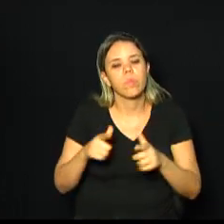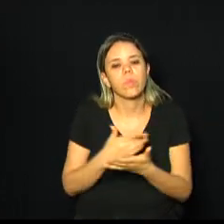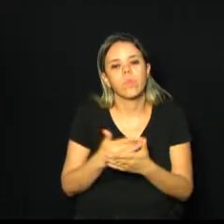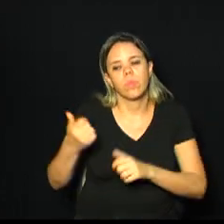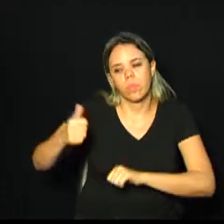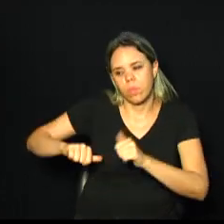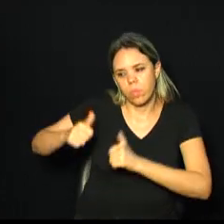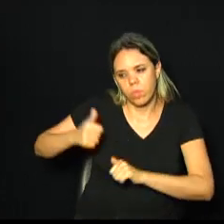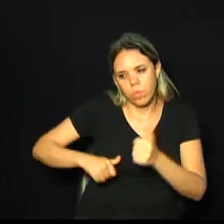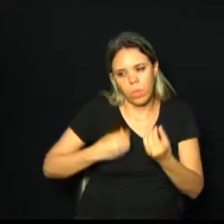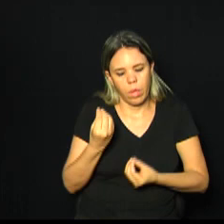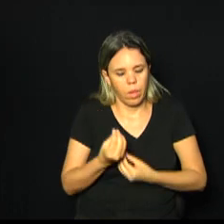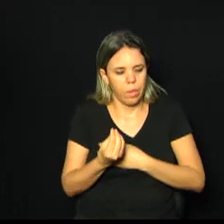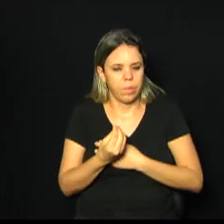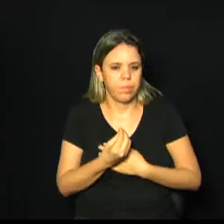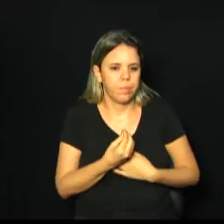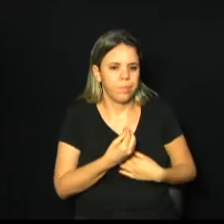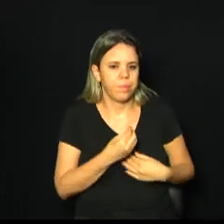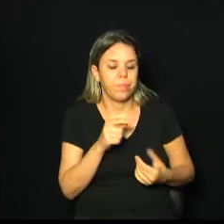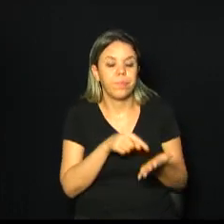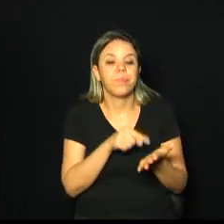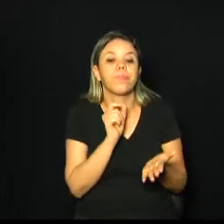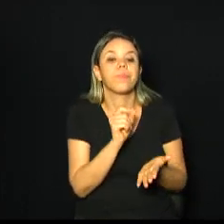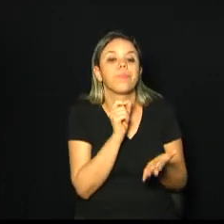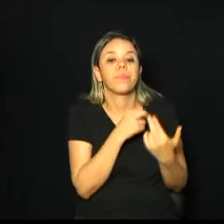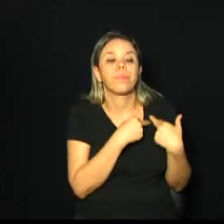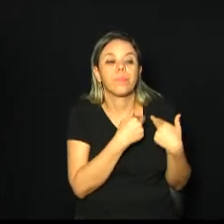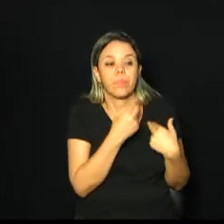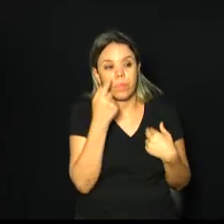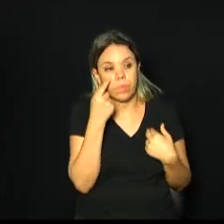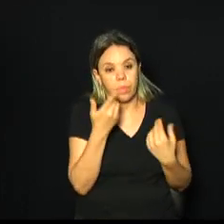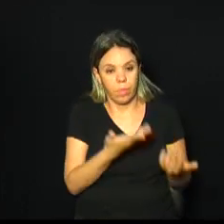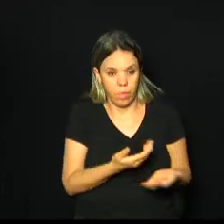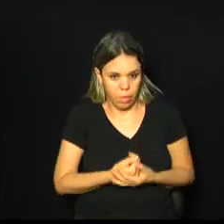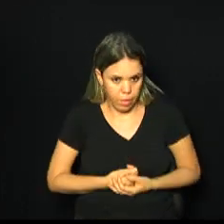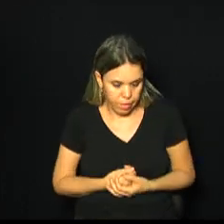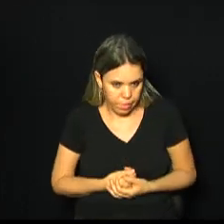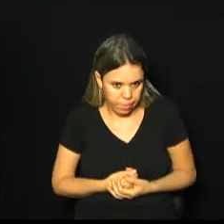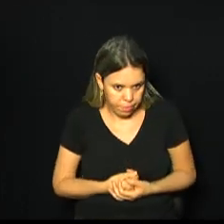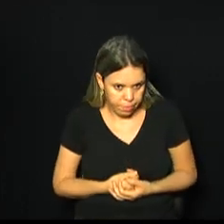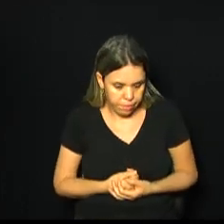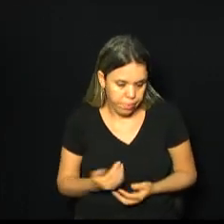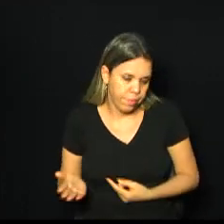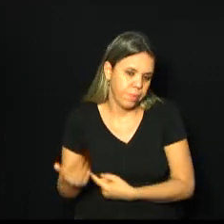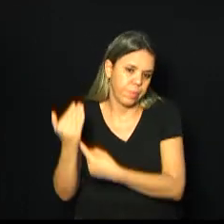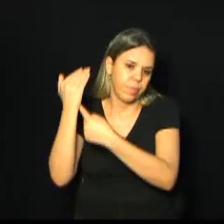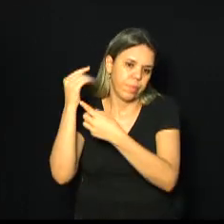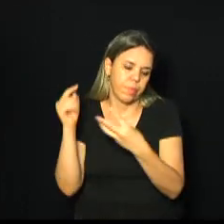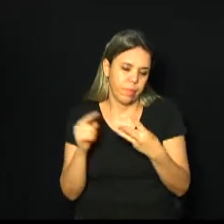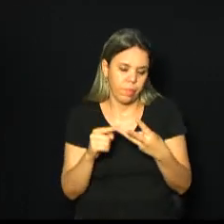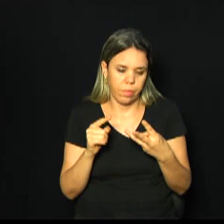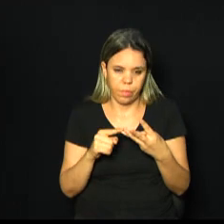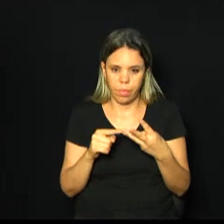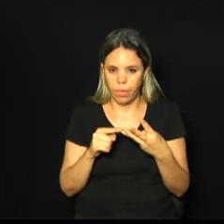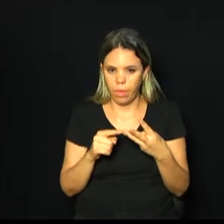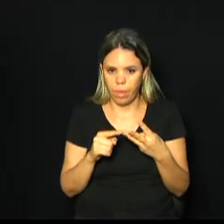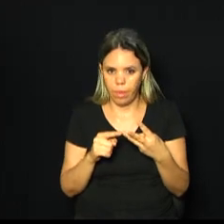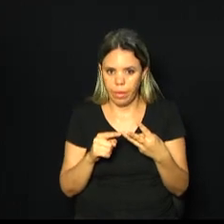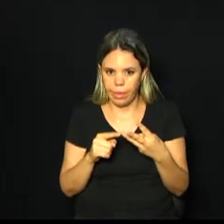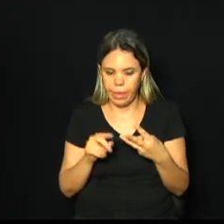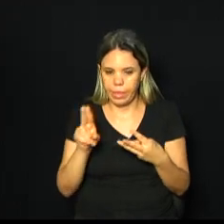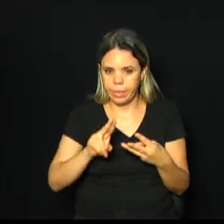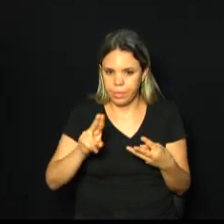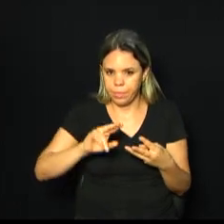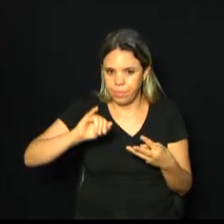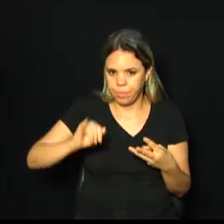passar, como vai passar, na mão de quem vai passar. E a tecnologia é onde a gente vai